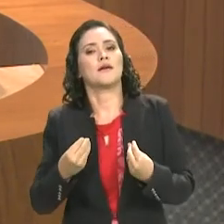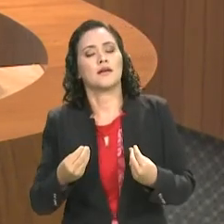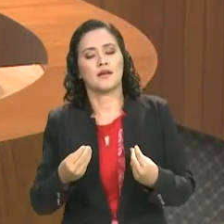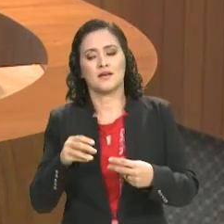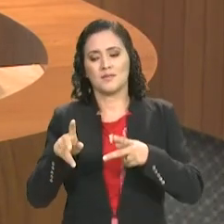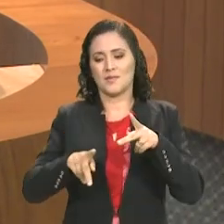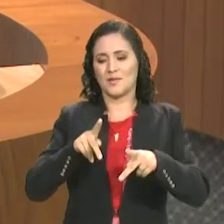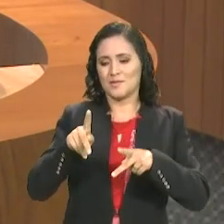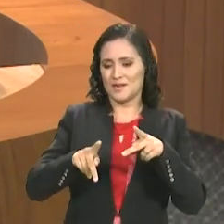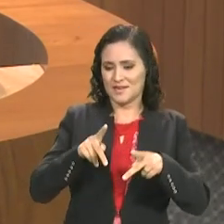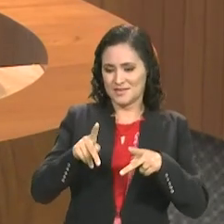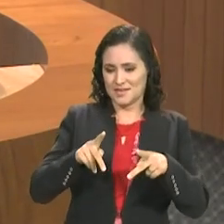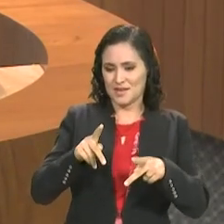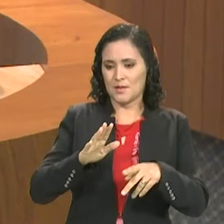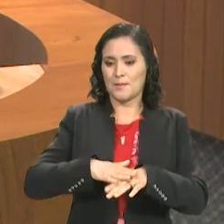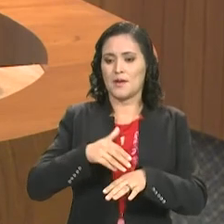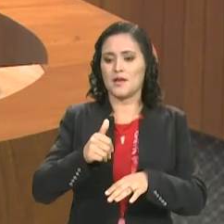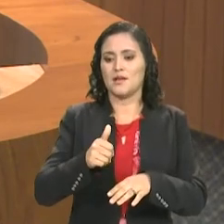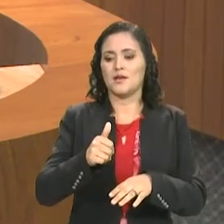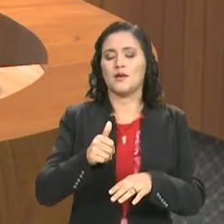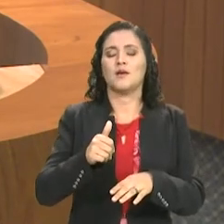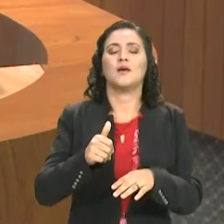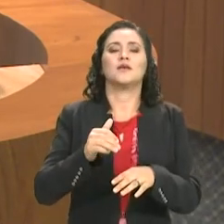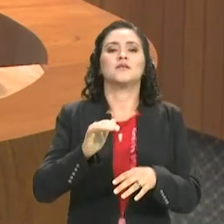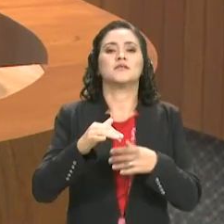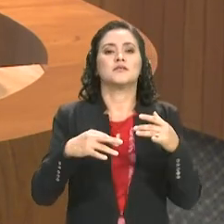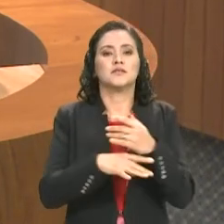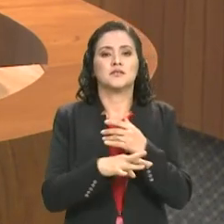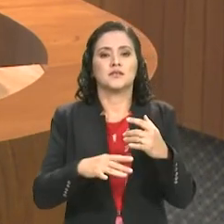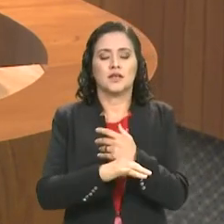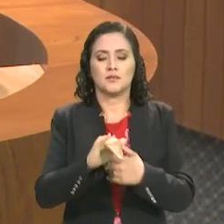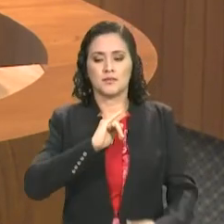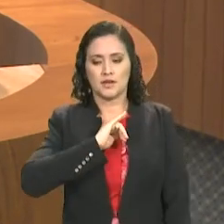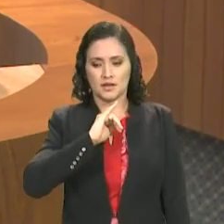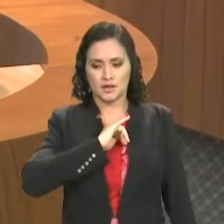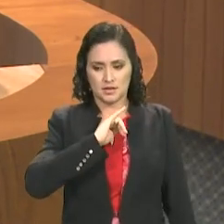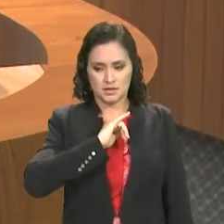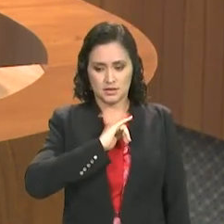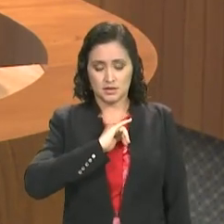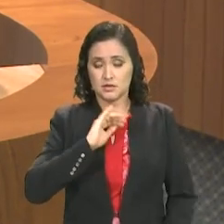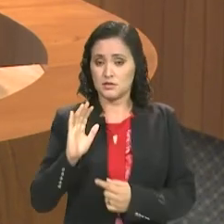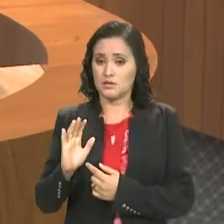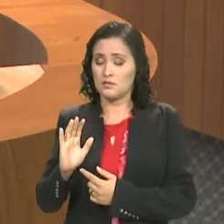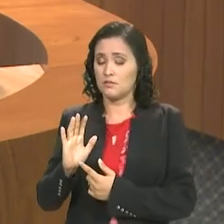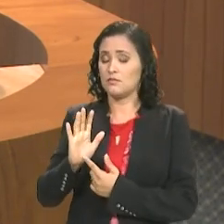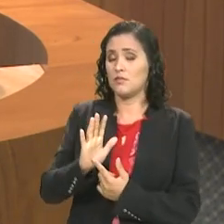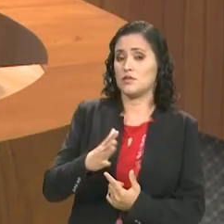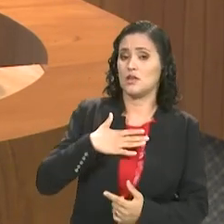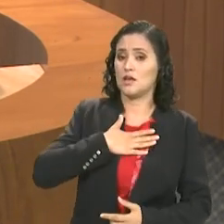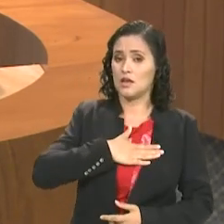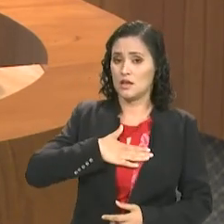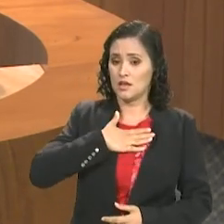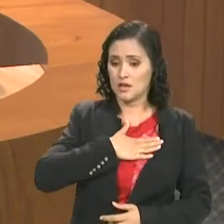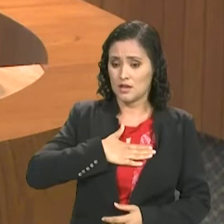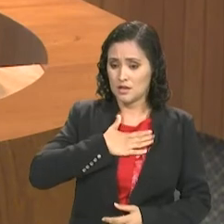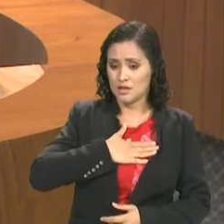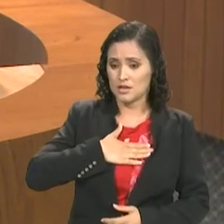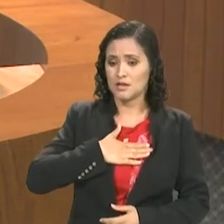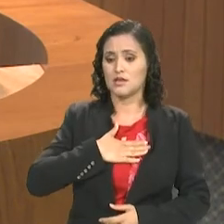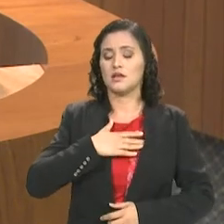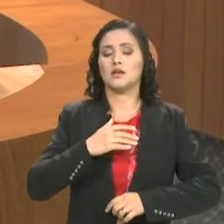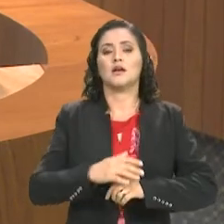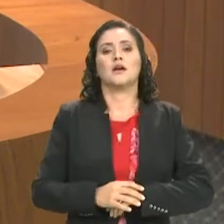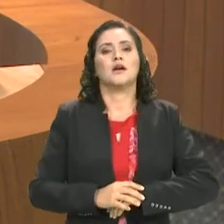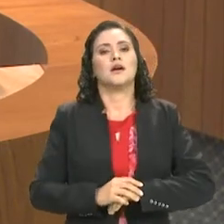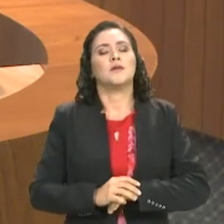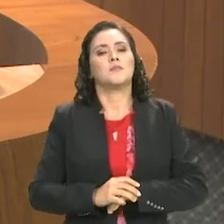de Imperatriz. Venho aqui externar minha alegria, comunicar o feito e logo, logo nós estaremos com várias pais de família empregados nessa obra